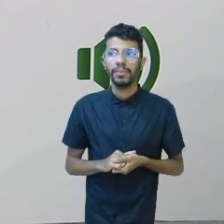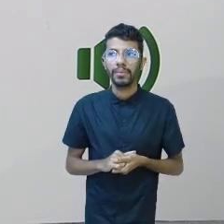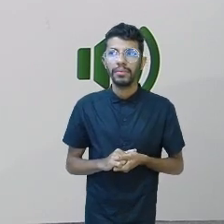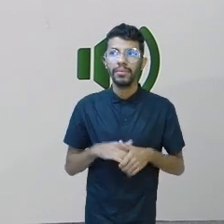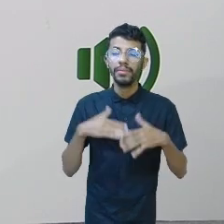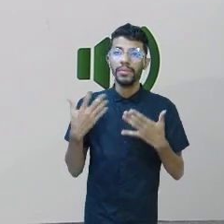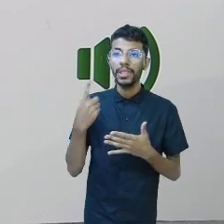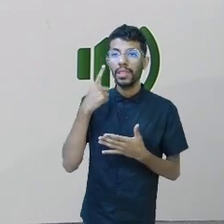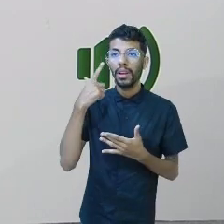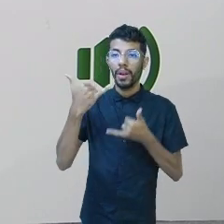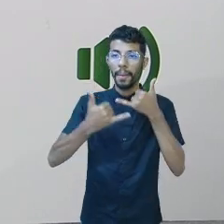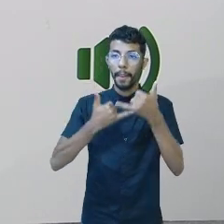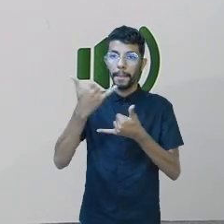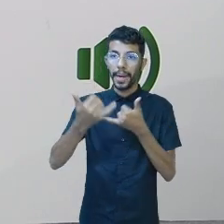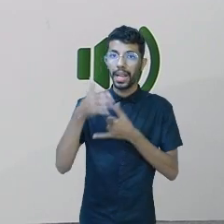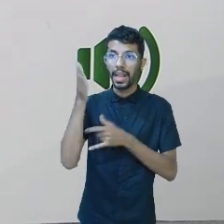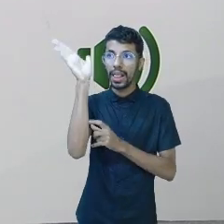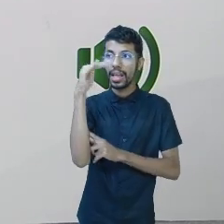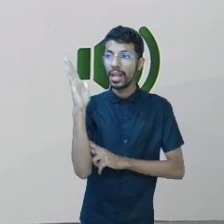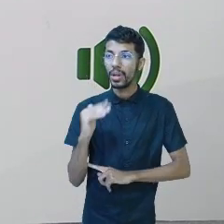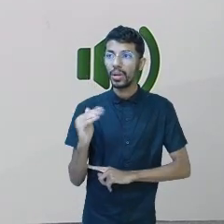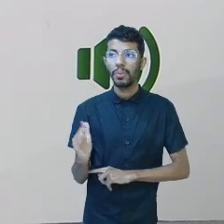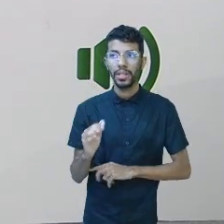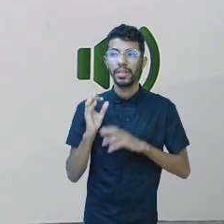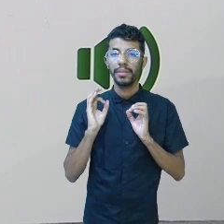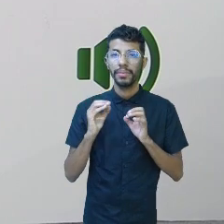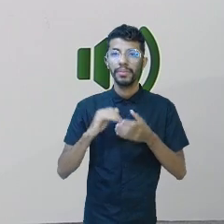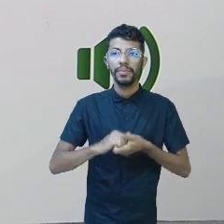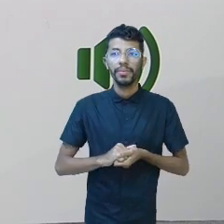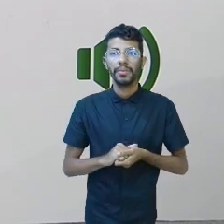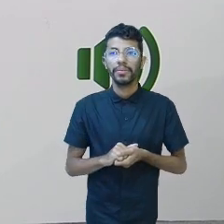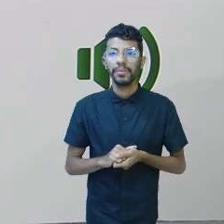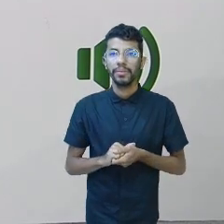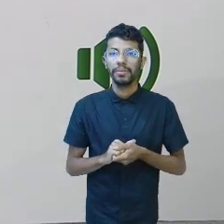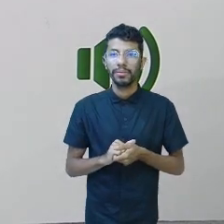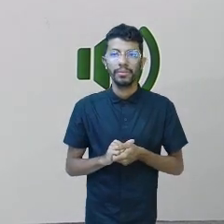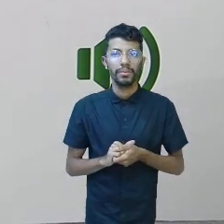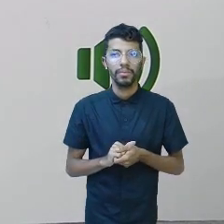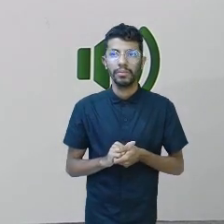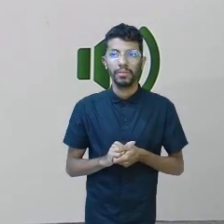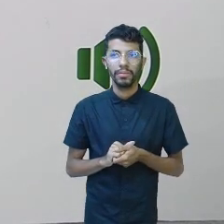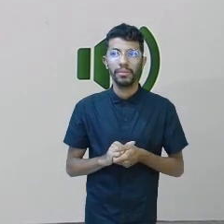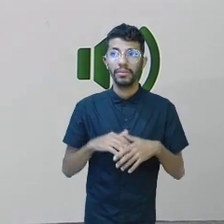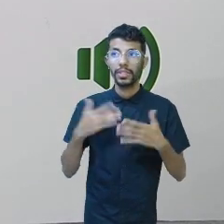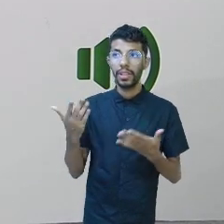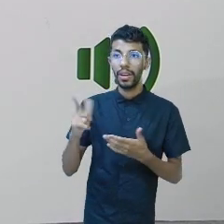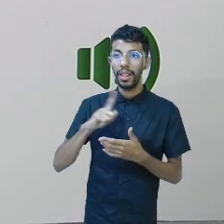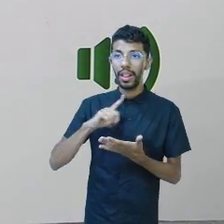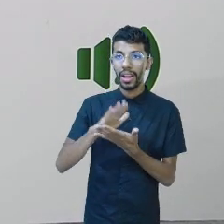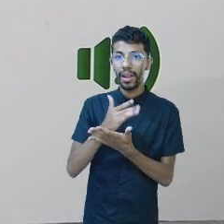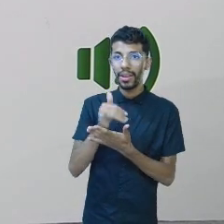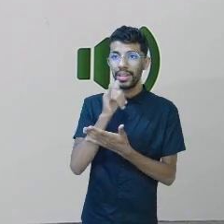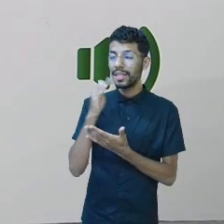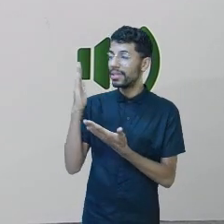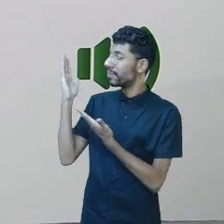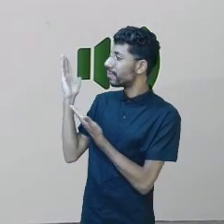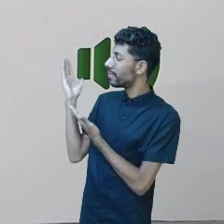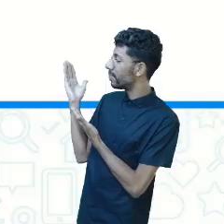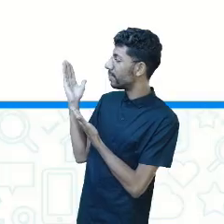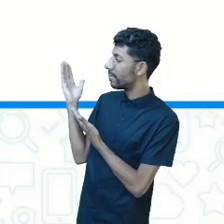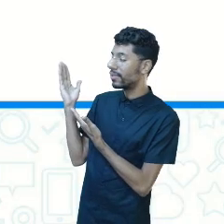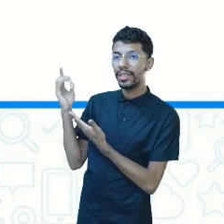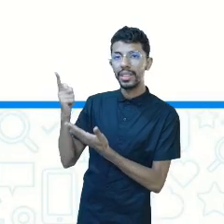sobre a brincadeira no Brasil, tá? Aí nós temos aqui alguns exemplos. Olha só, existem brincadeiras